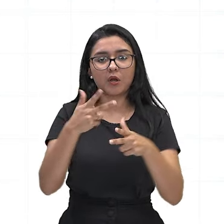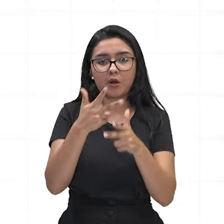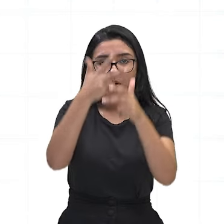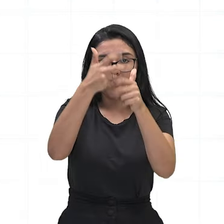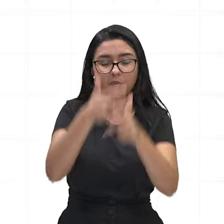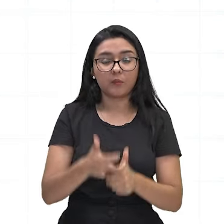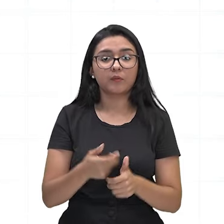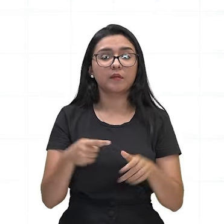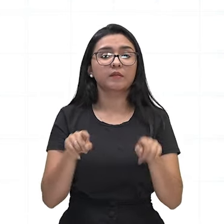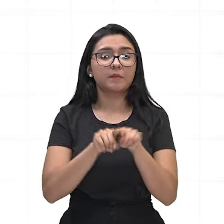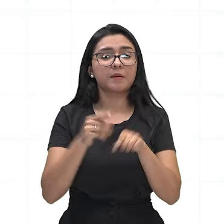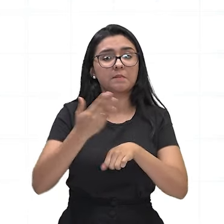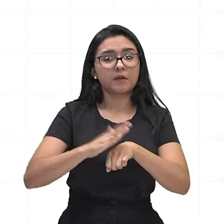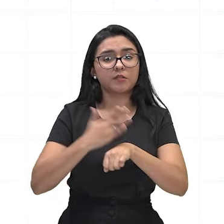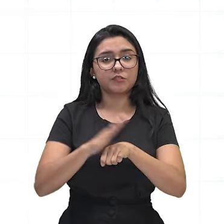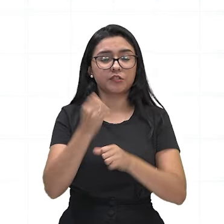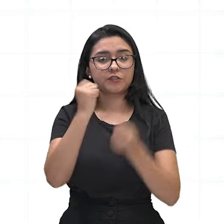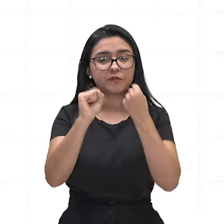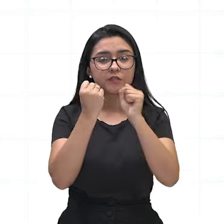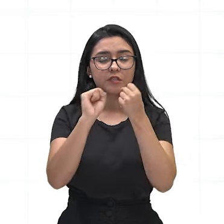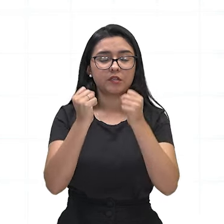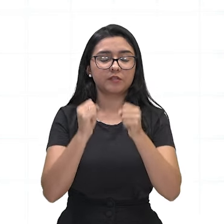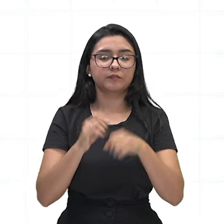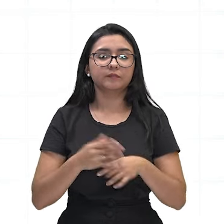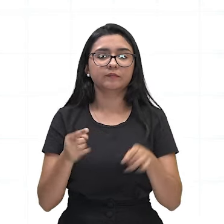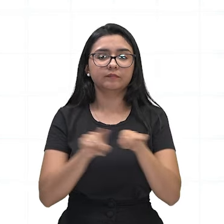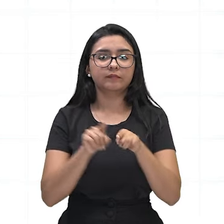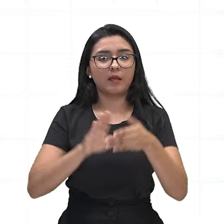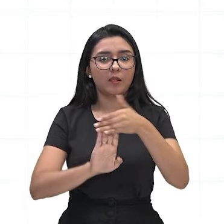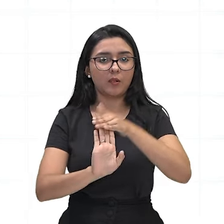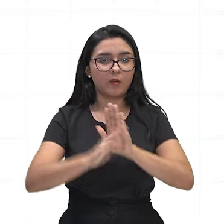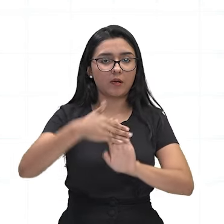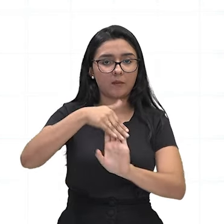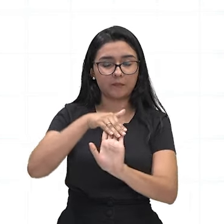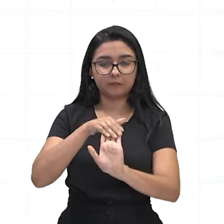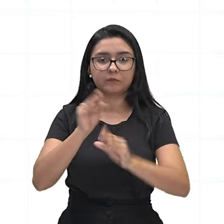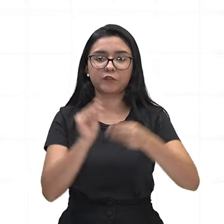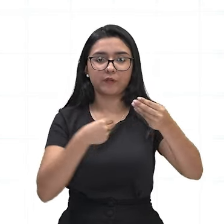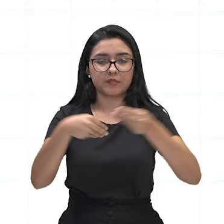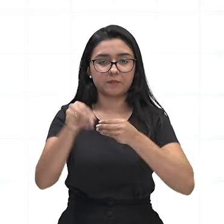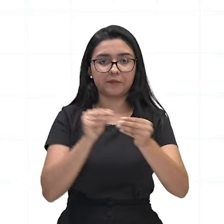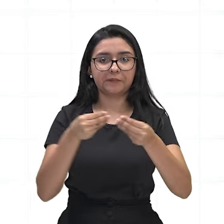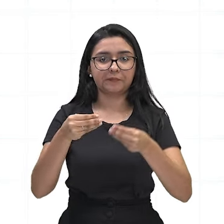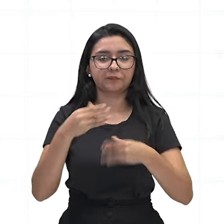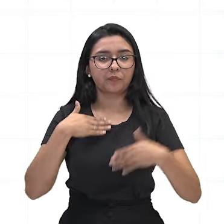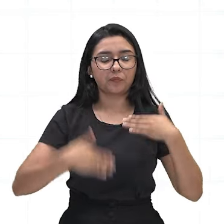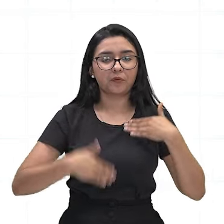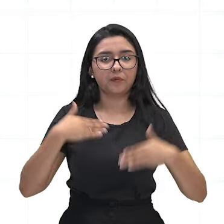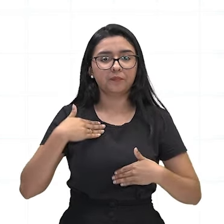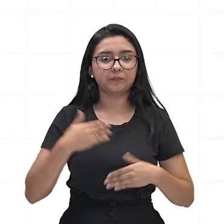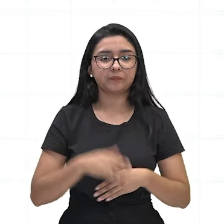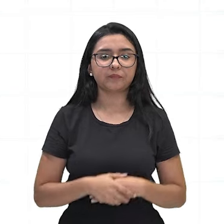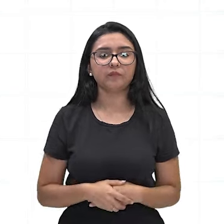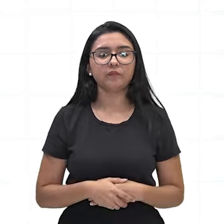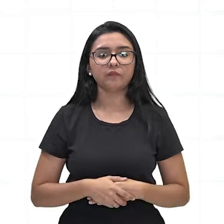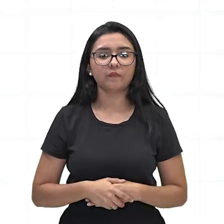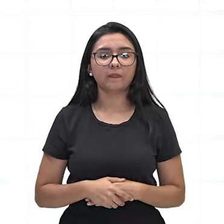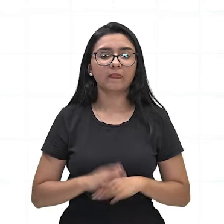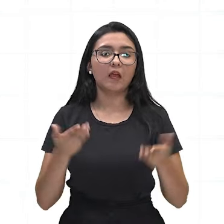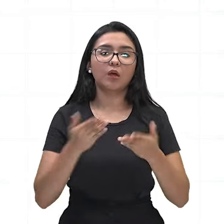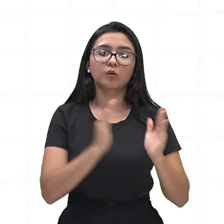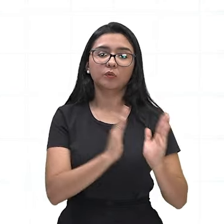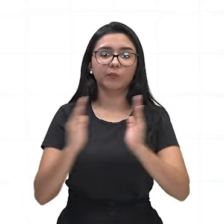para atividades físicas e faça exercícios de alongamento e flexibilidade agora entrando no nosso outro